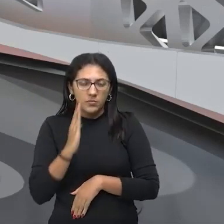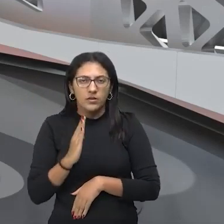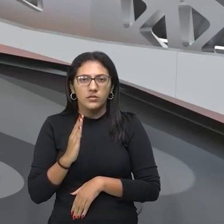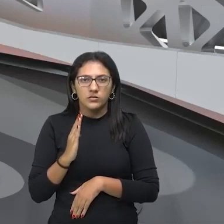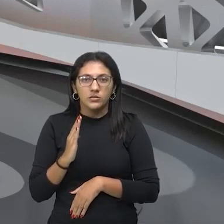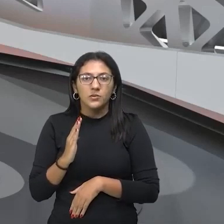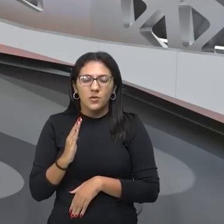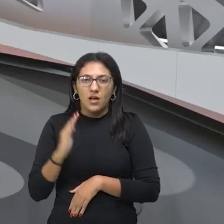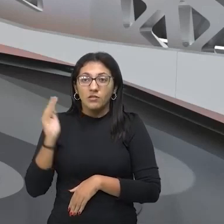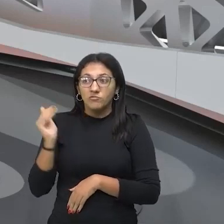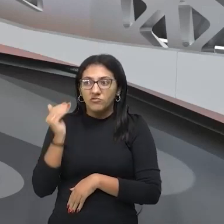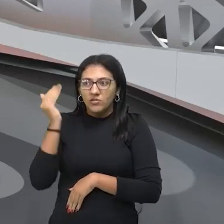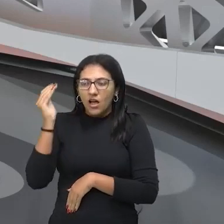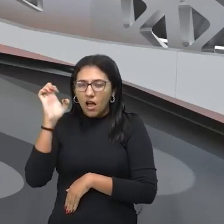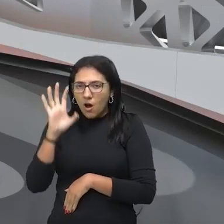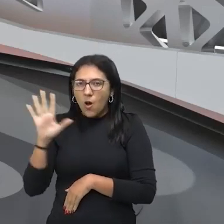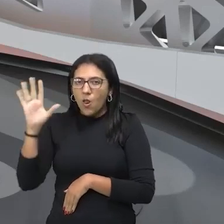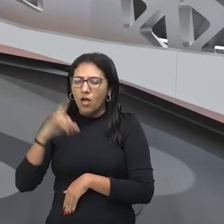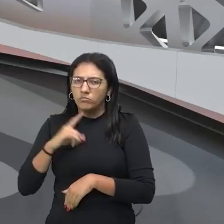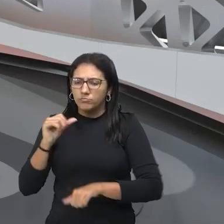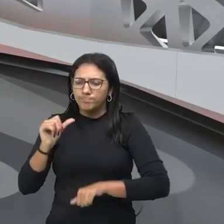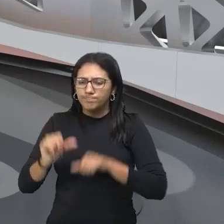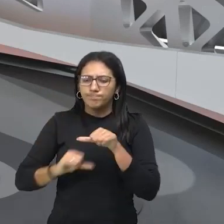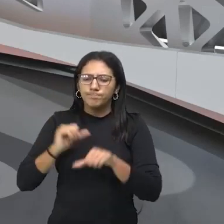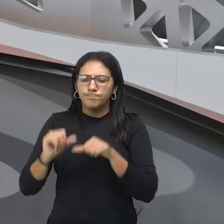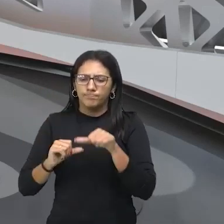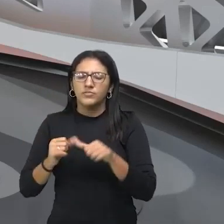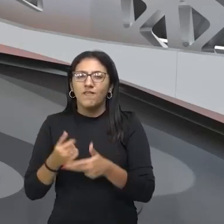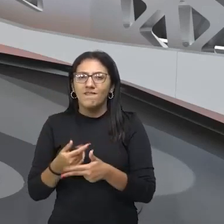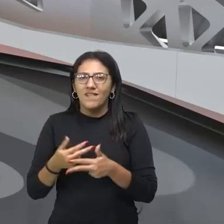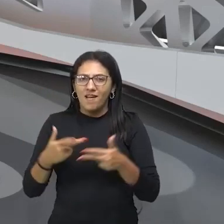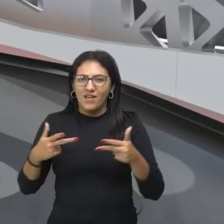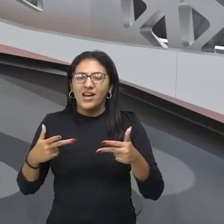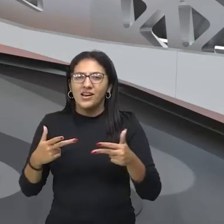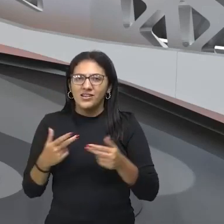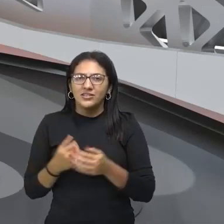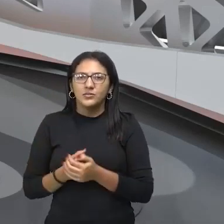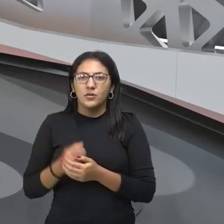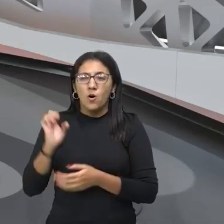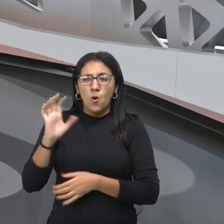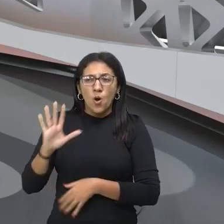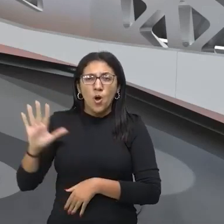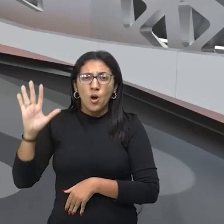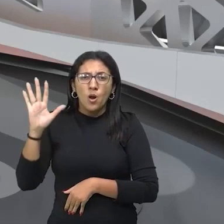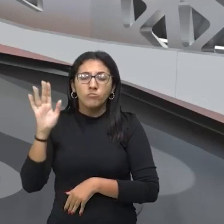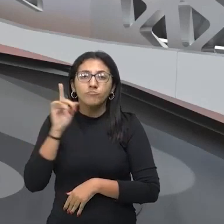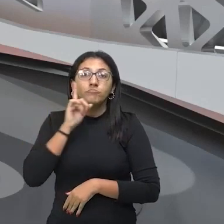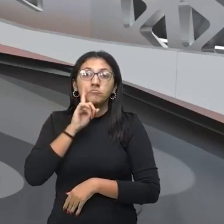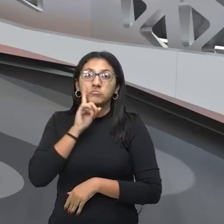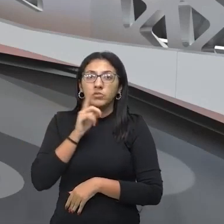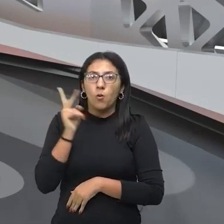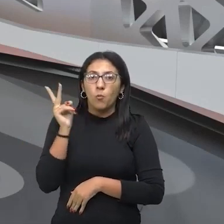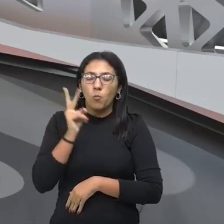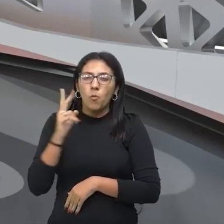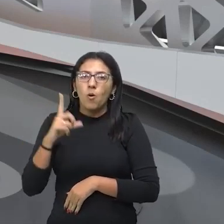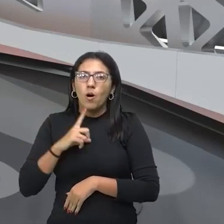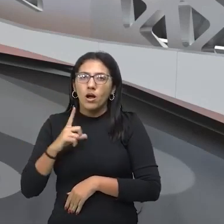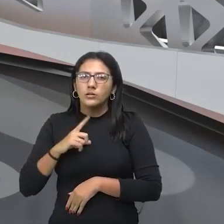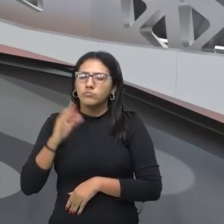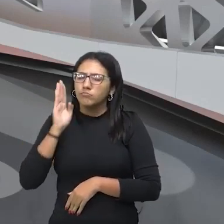a Europa passa por várias transformações. E você sabe que o continente europeu e os Estados Unidos, eles